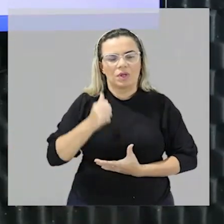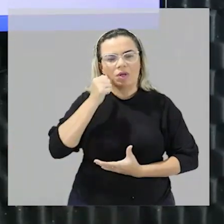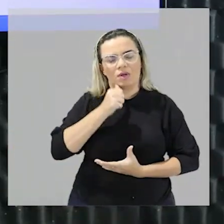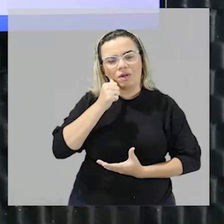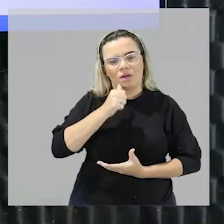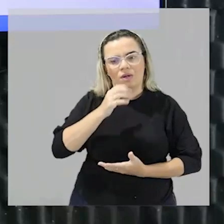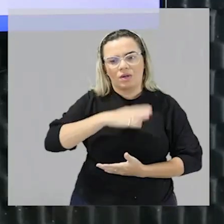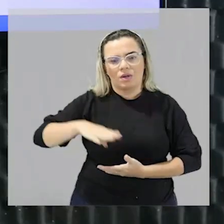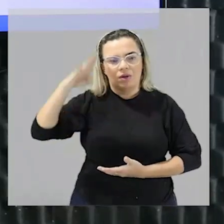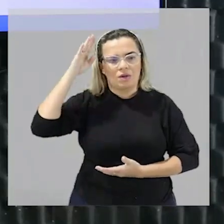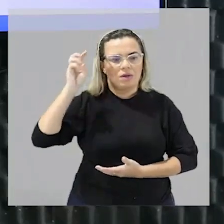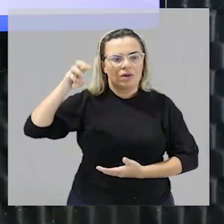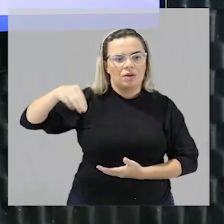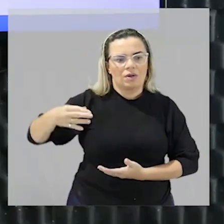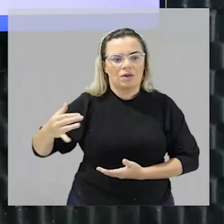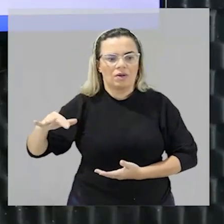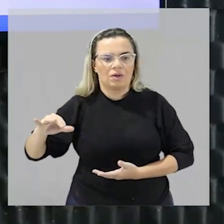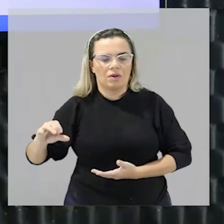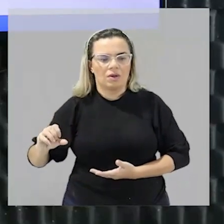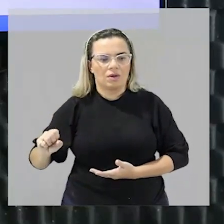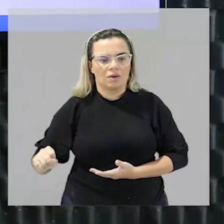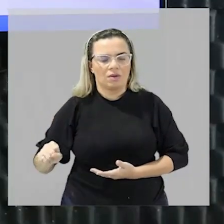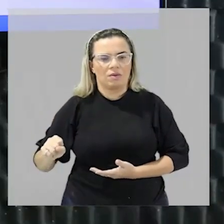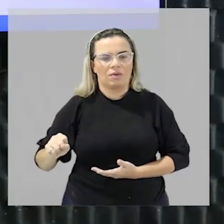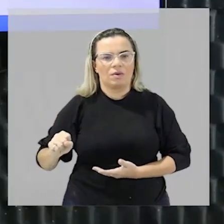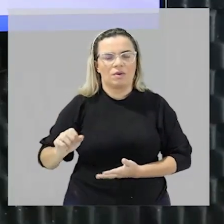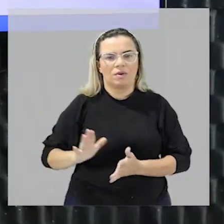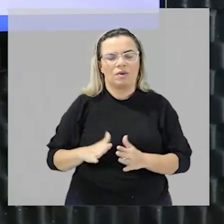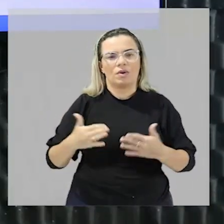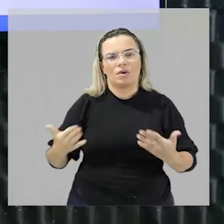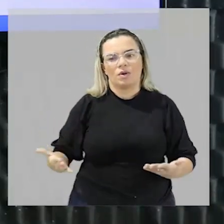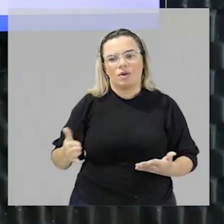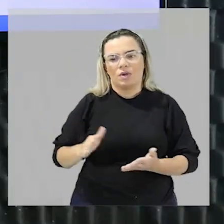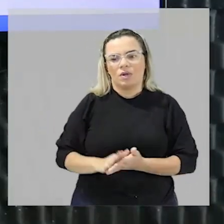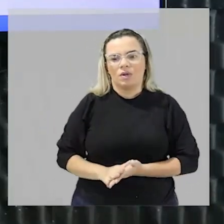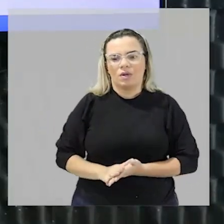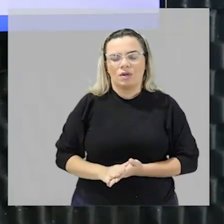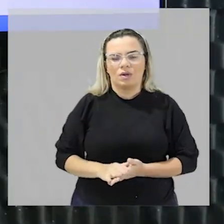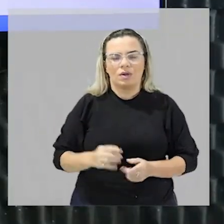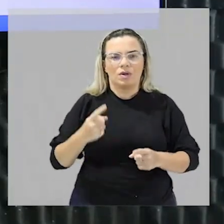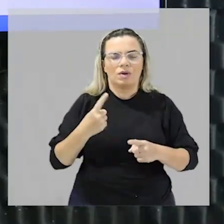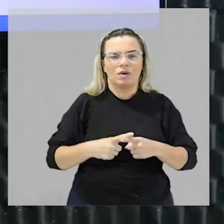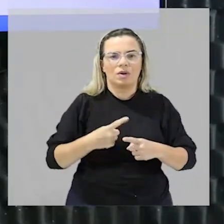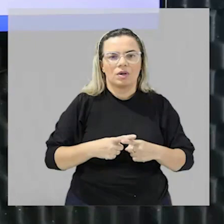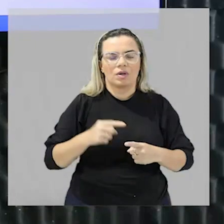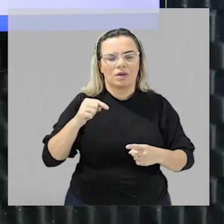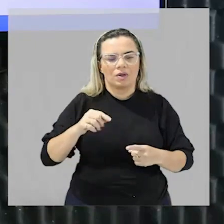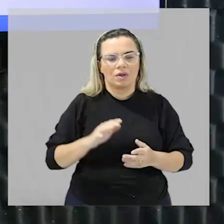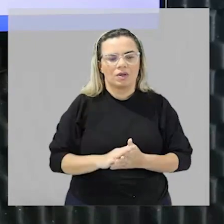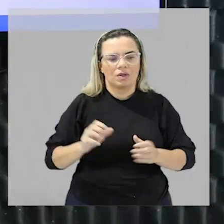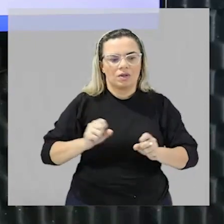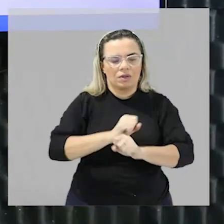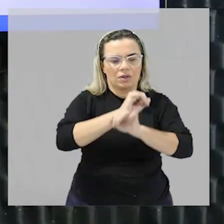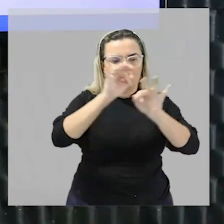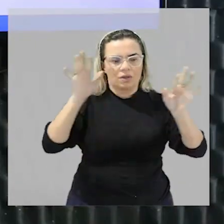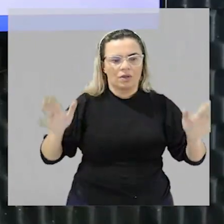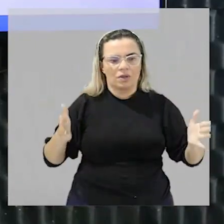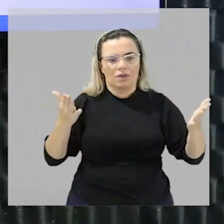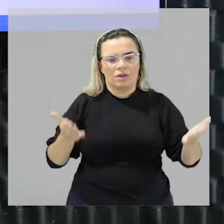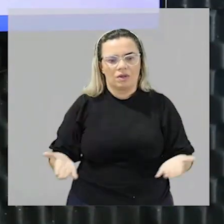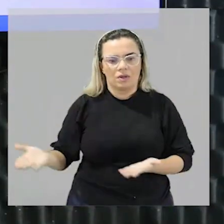outros soldados medeiros, é emblemático, né? Ele acaba sendo emblemático, porque ele evidencia o quê? Justamente uma